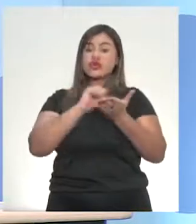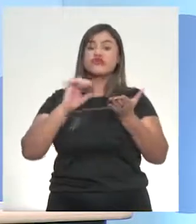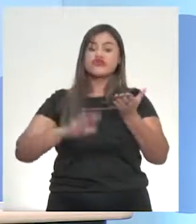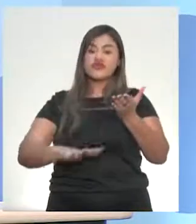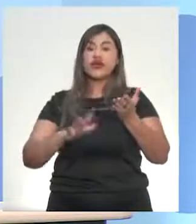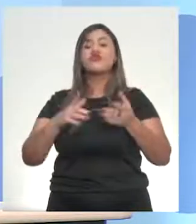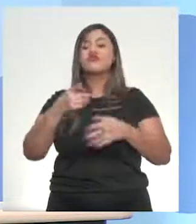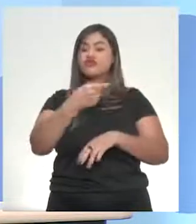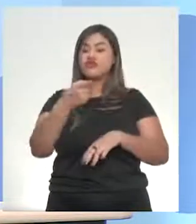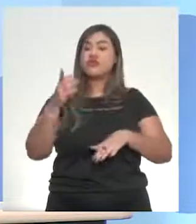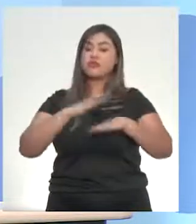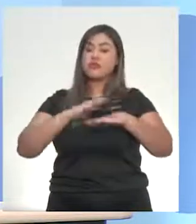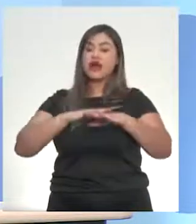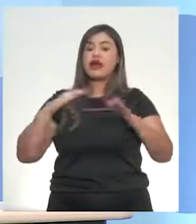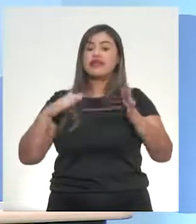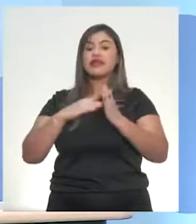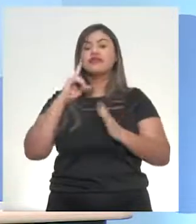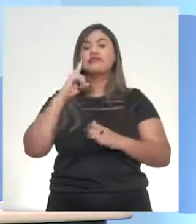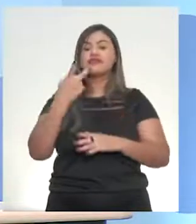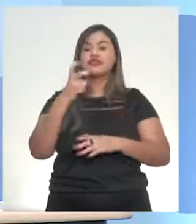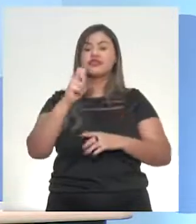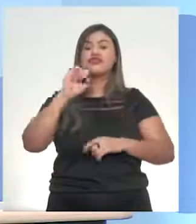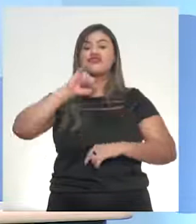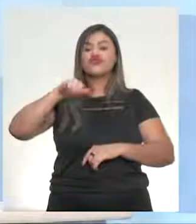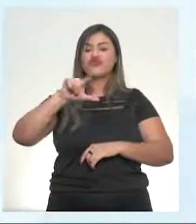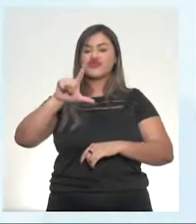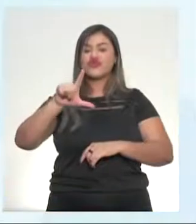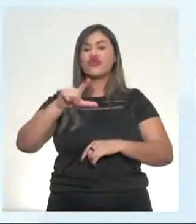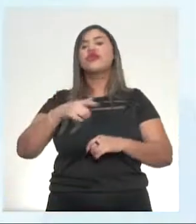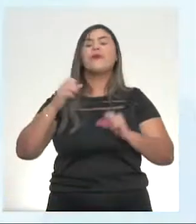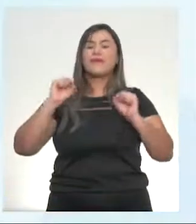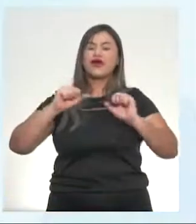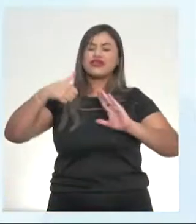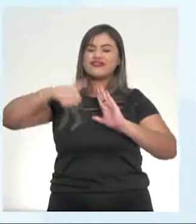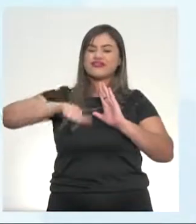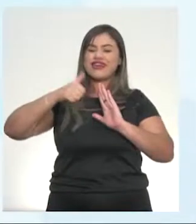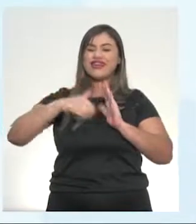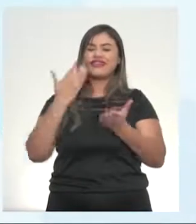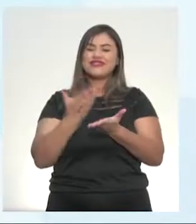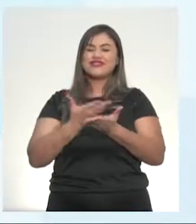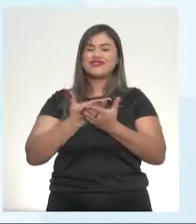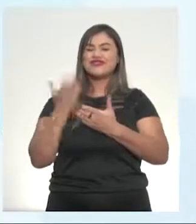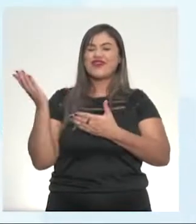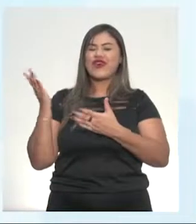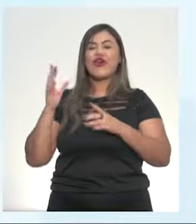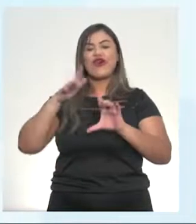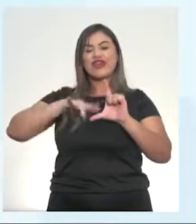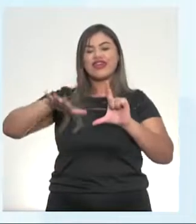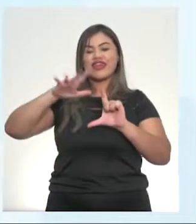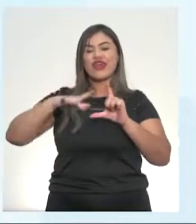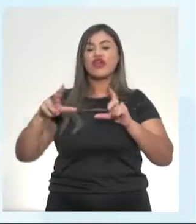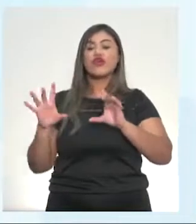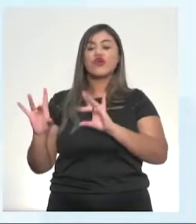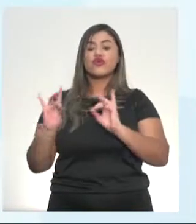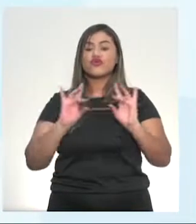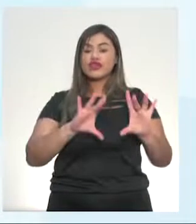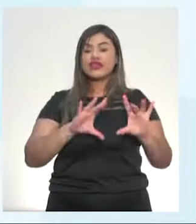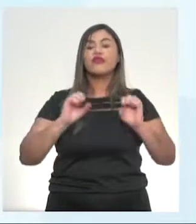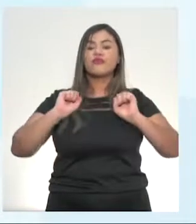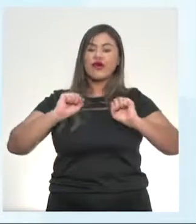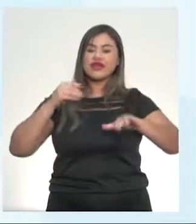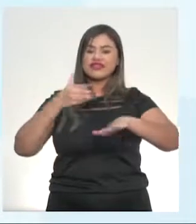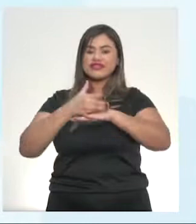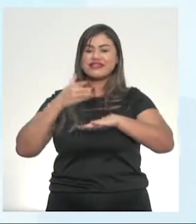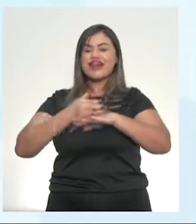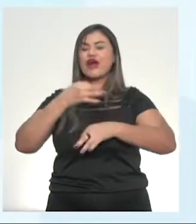faça atividade até o dia 15 de julho, tá bom? E não esqueçam também de avaliar a nossa aula. Então, tá aparecendo aí para você o QR Code, o link. Entre lá,